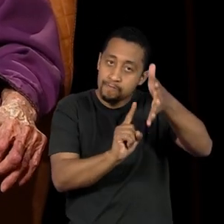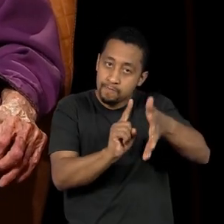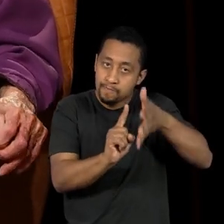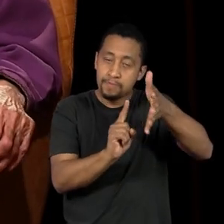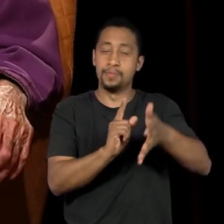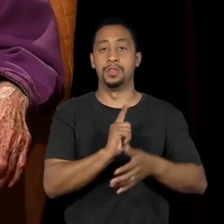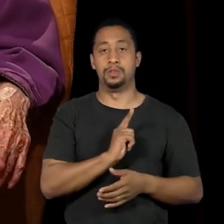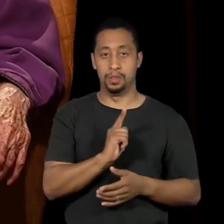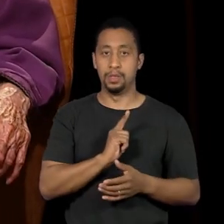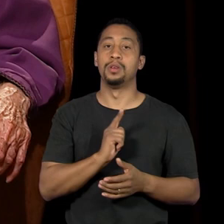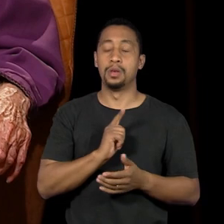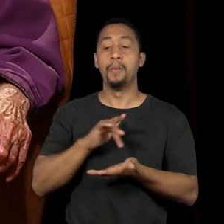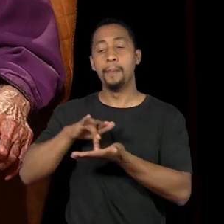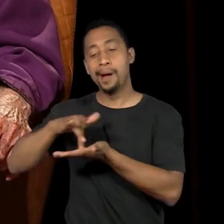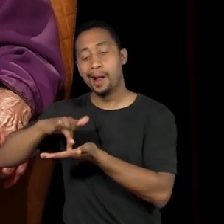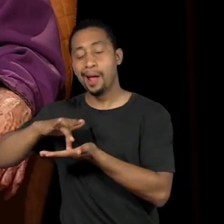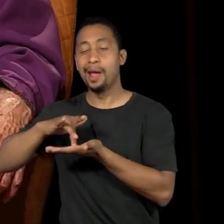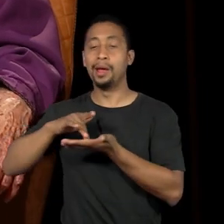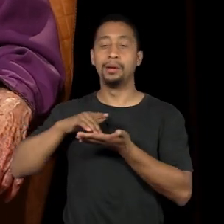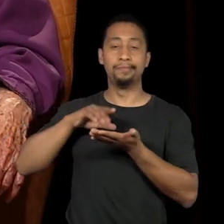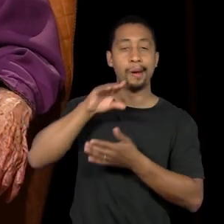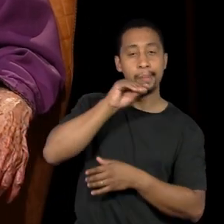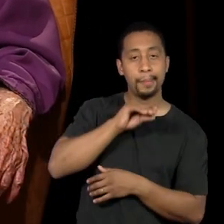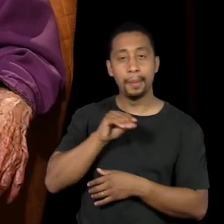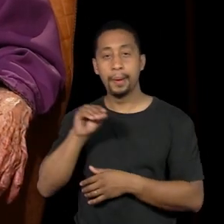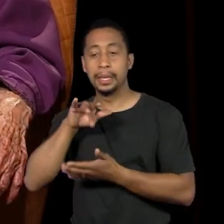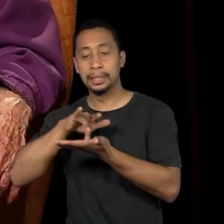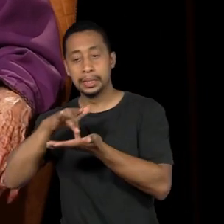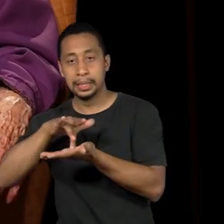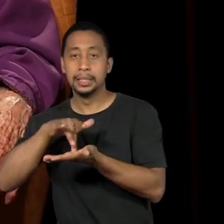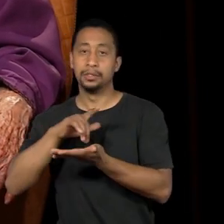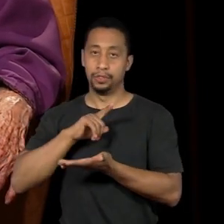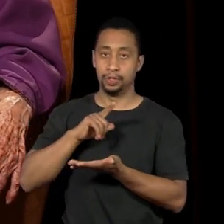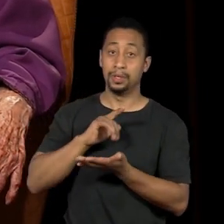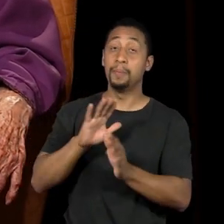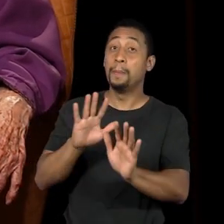e várias outras coisas. E na Alemanha já era um